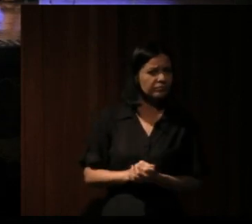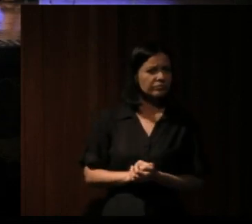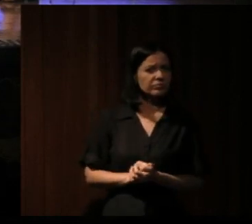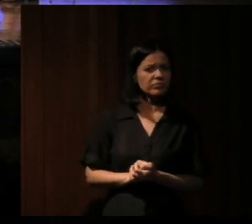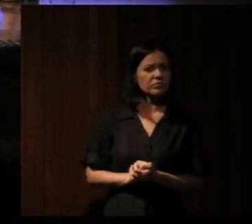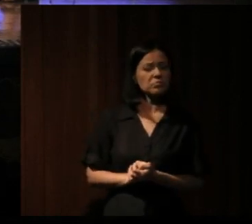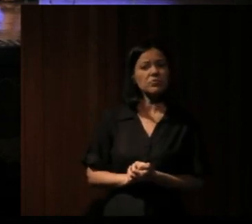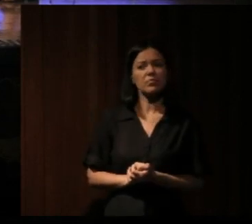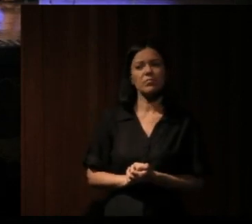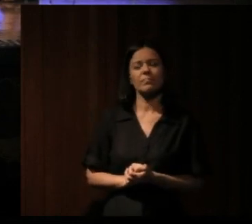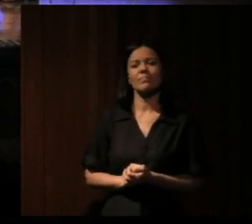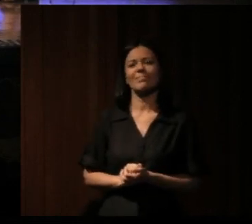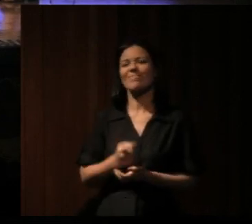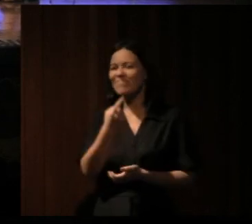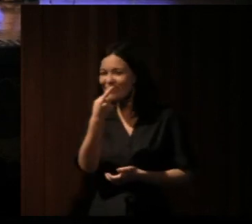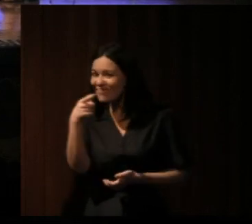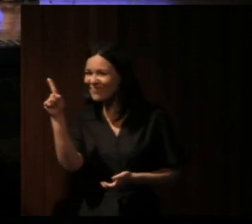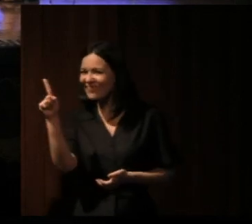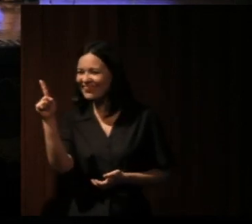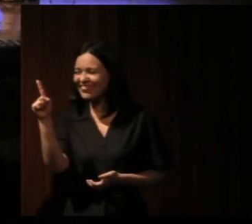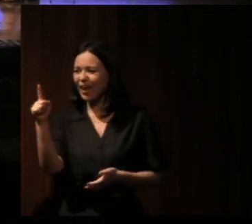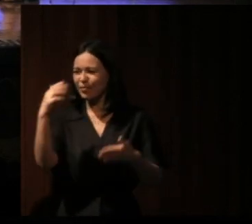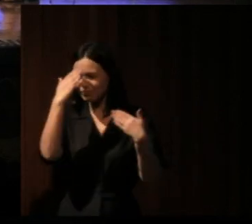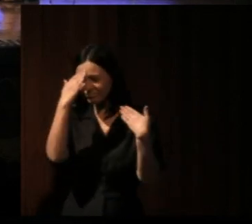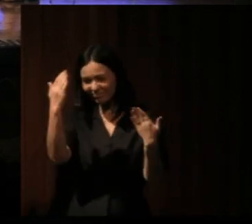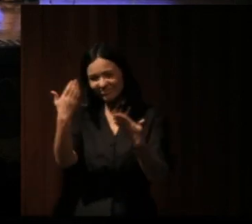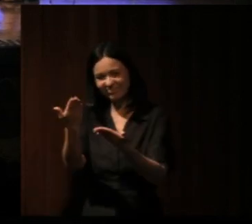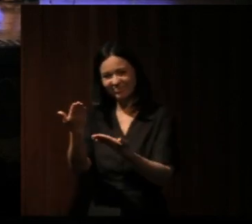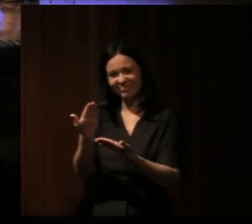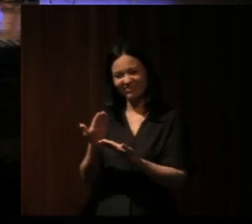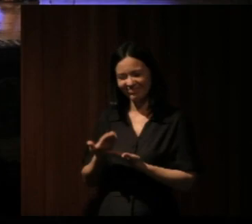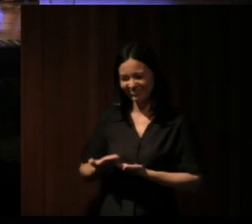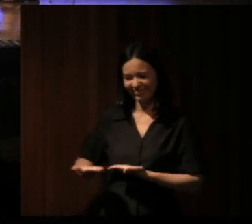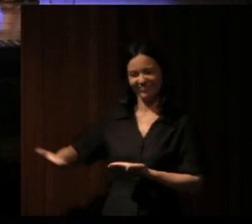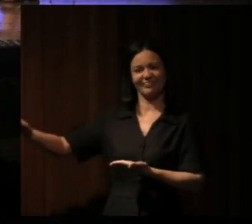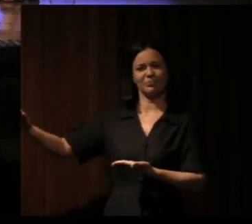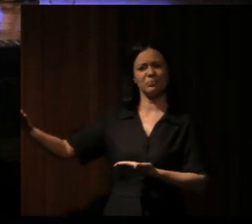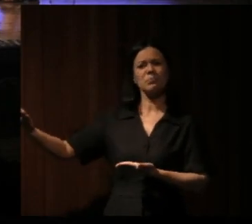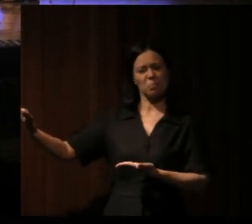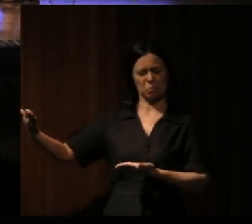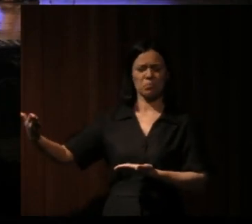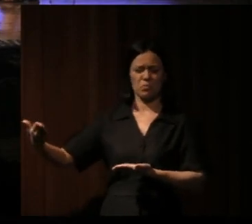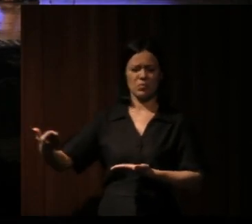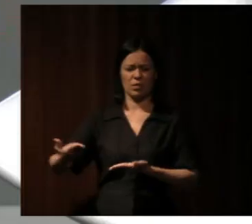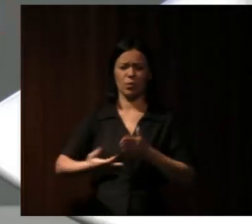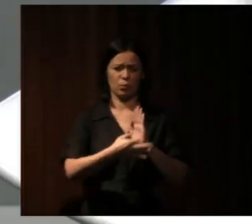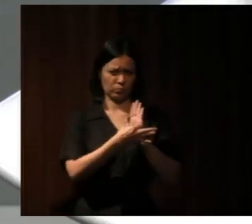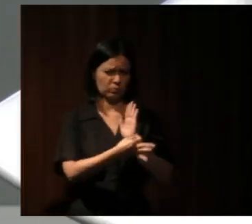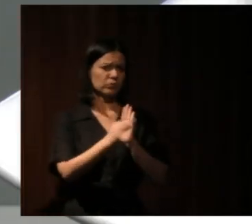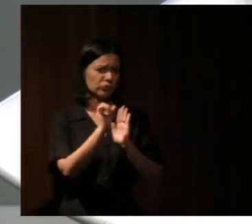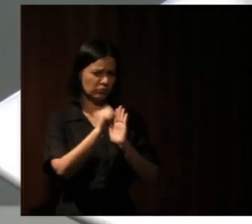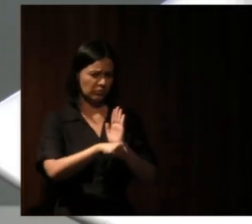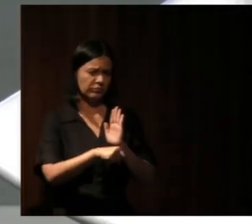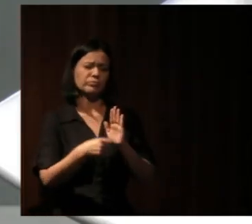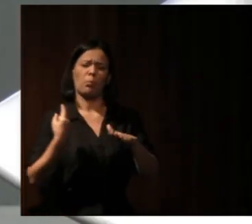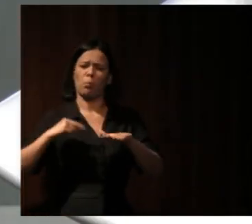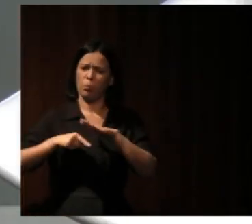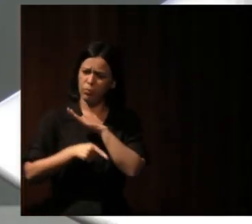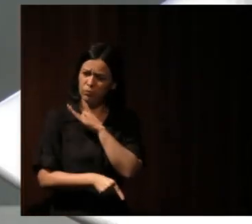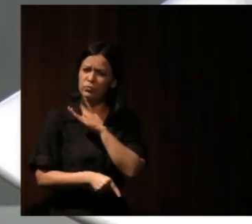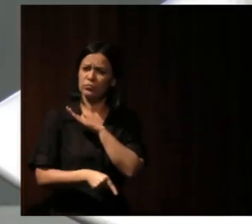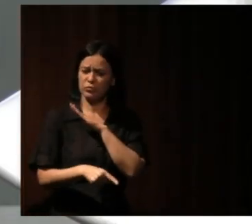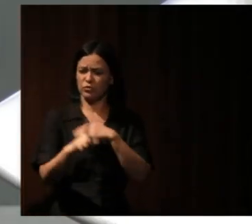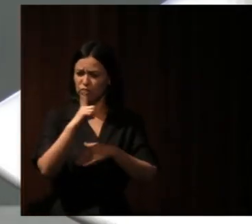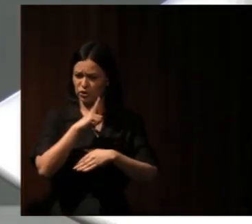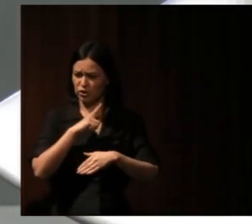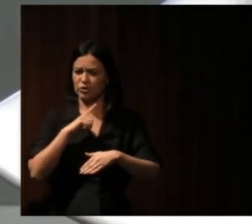com isso a gente vai encerrando e eu já vou agradecendo aqui também eu acho que sim eu acho que bom existe uma discussão muito mais Ampla envolvendo Big Tex